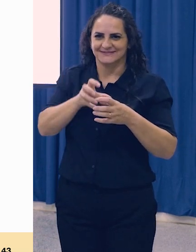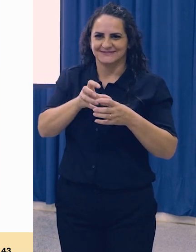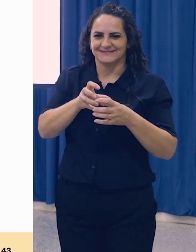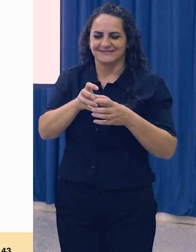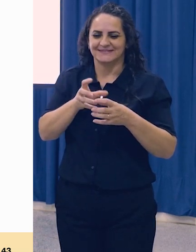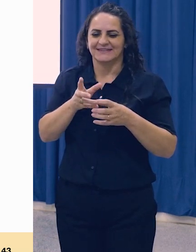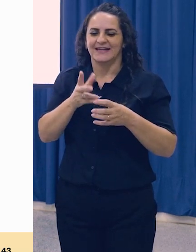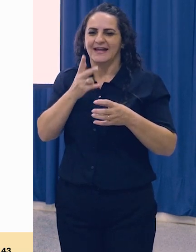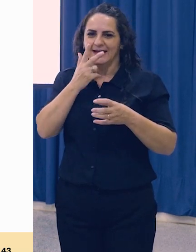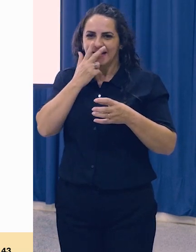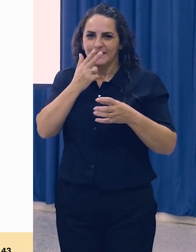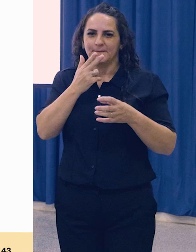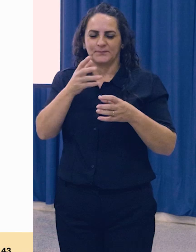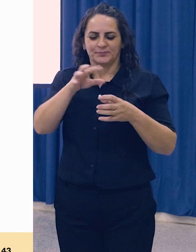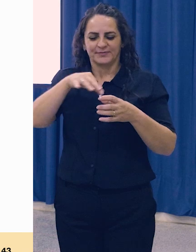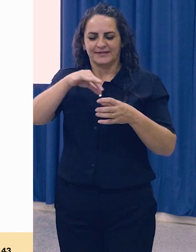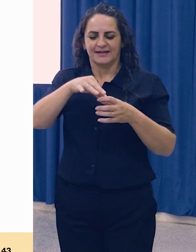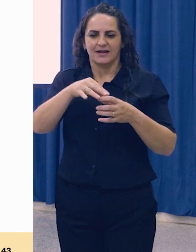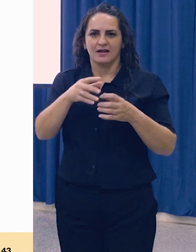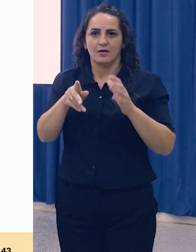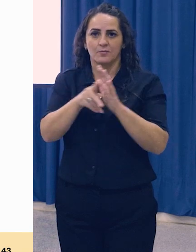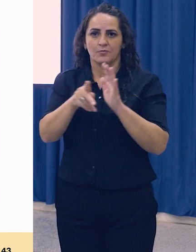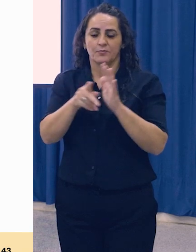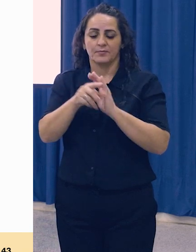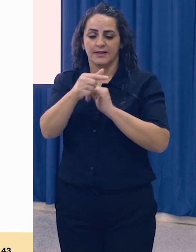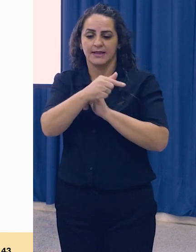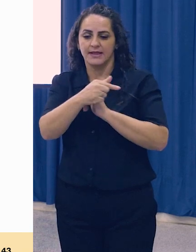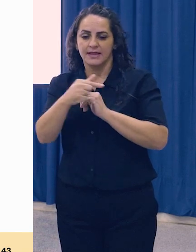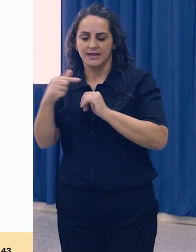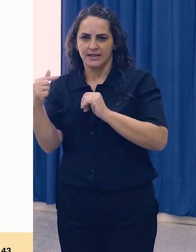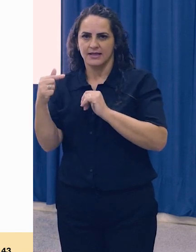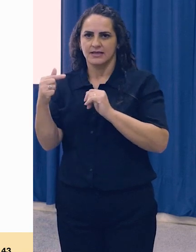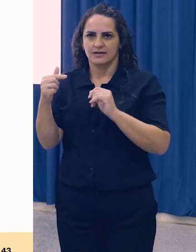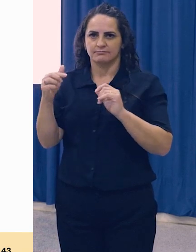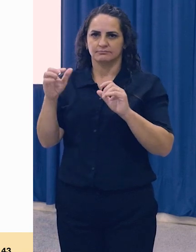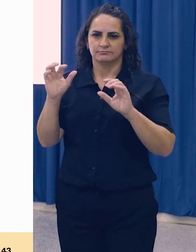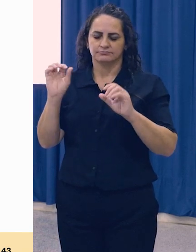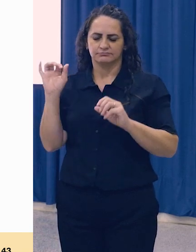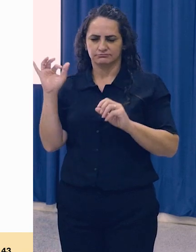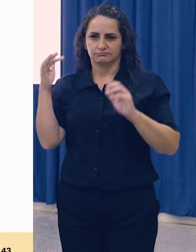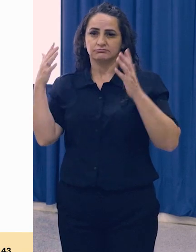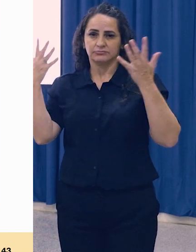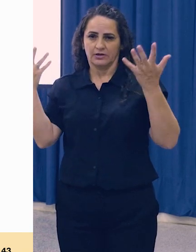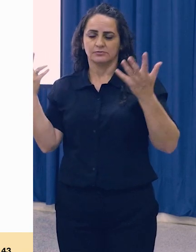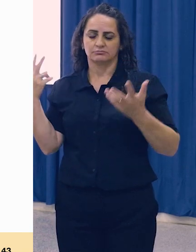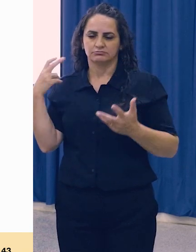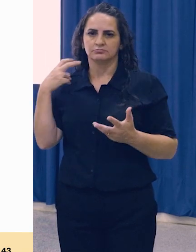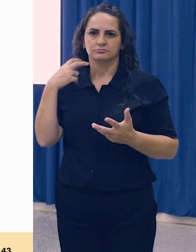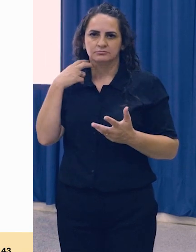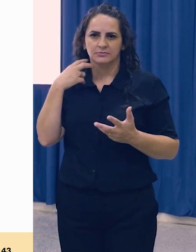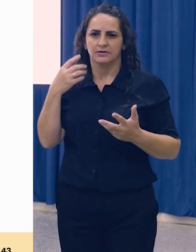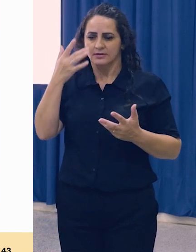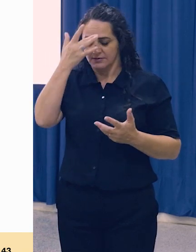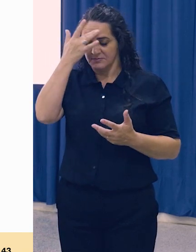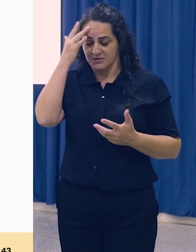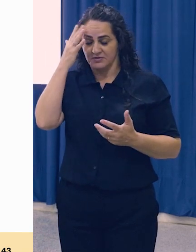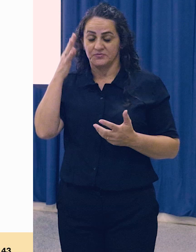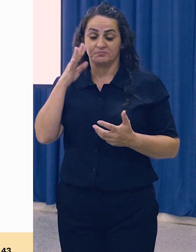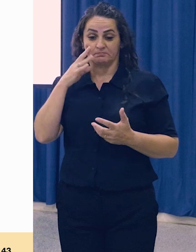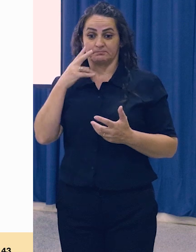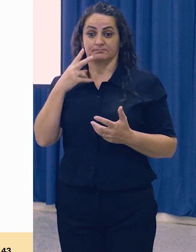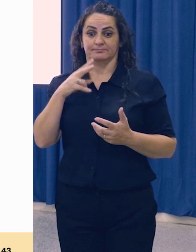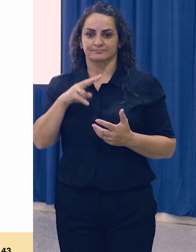que foi lançado durante a semana de Halloween. O pessoal realmente ter